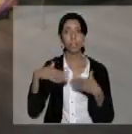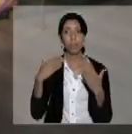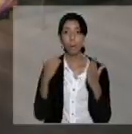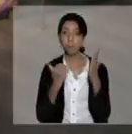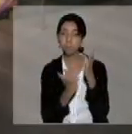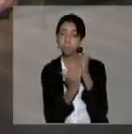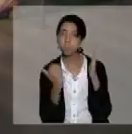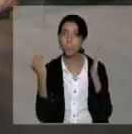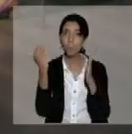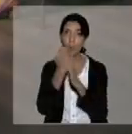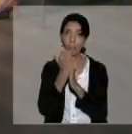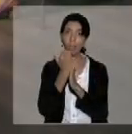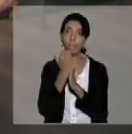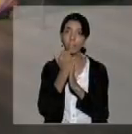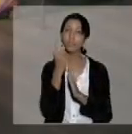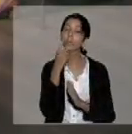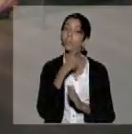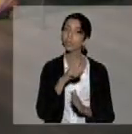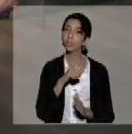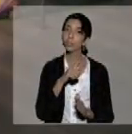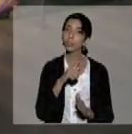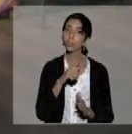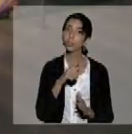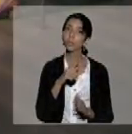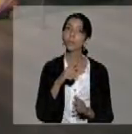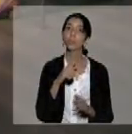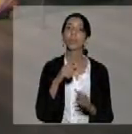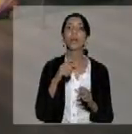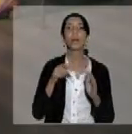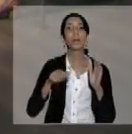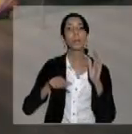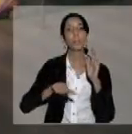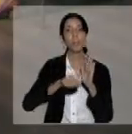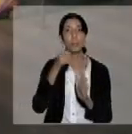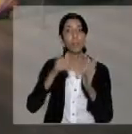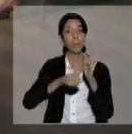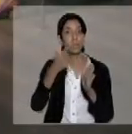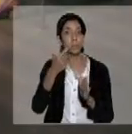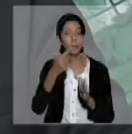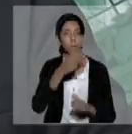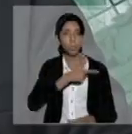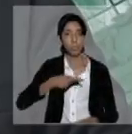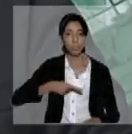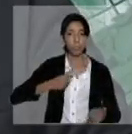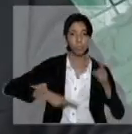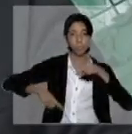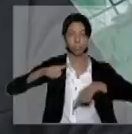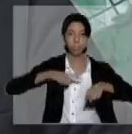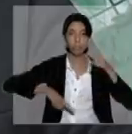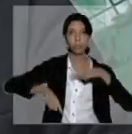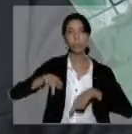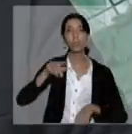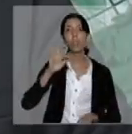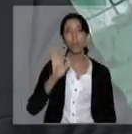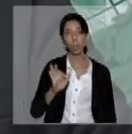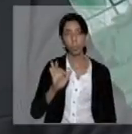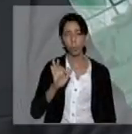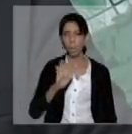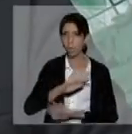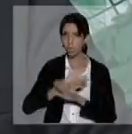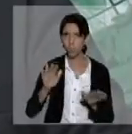esse salto imenso se deu nos 2 primeiros mandatos do presidente Lula. E a gente conta não